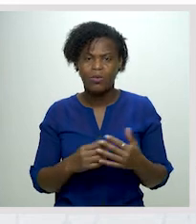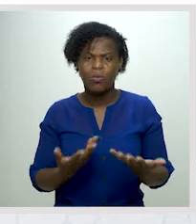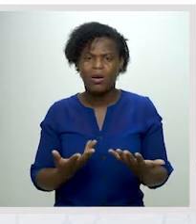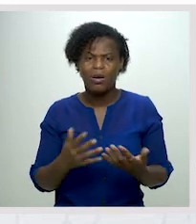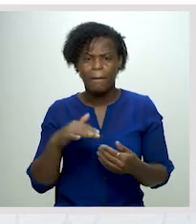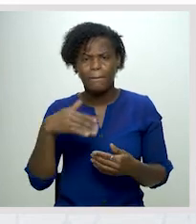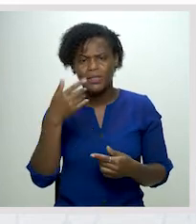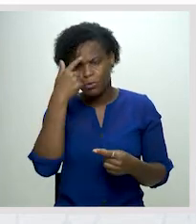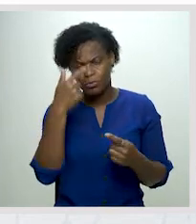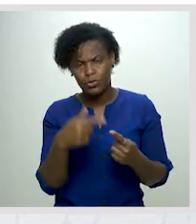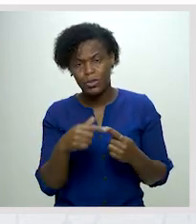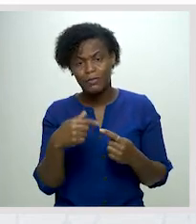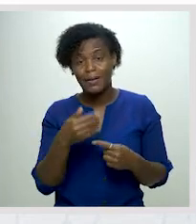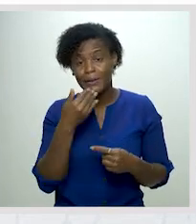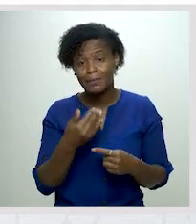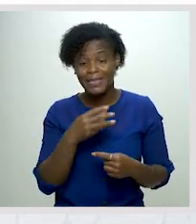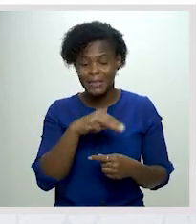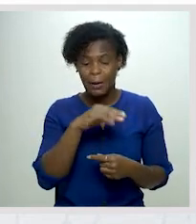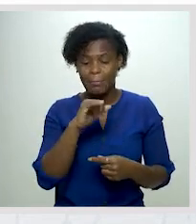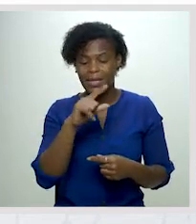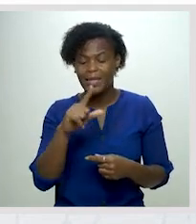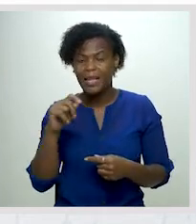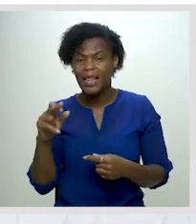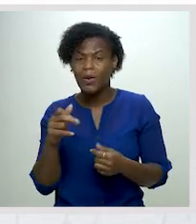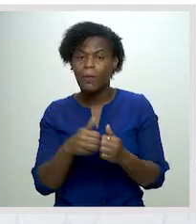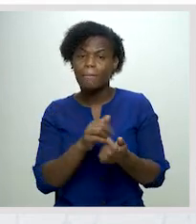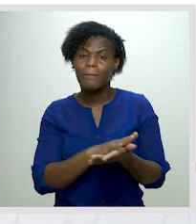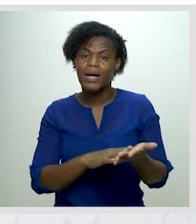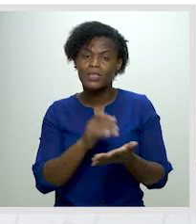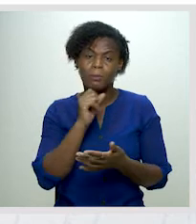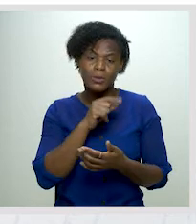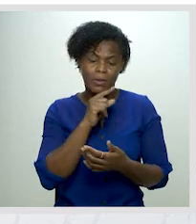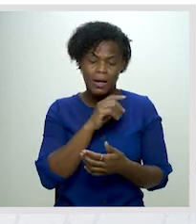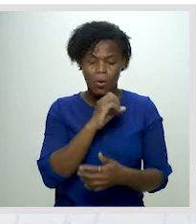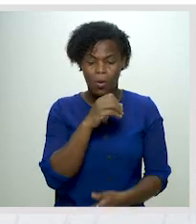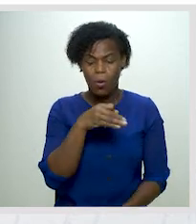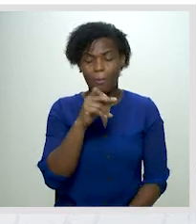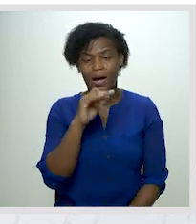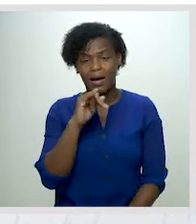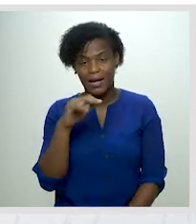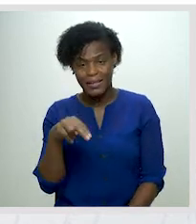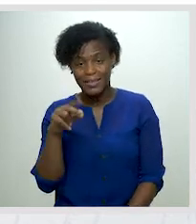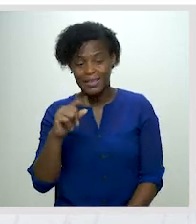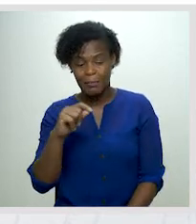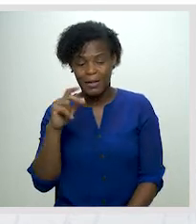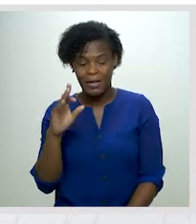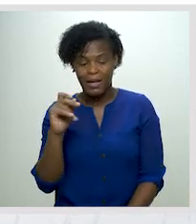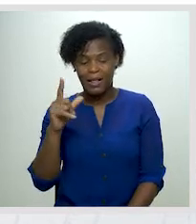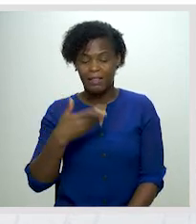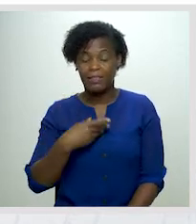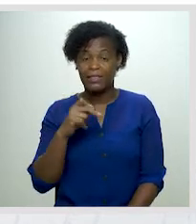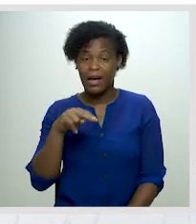Qual foi o principal objetivo da experiência de Miller baseada na hipótese de Oparin e Eldan? Qual foi